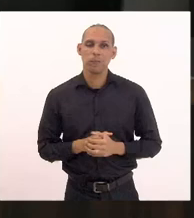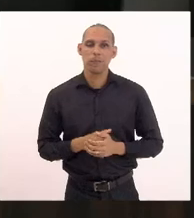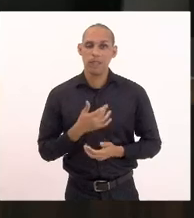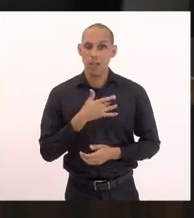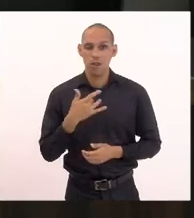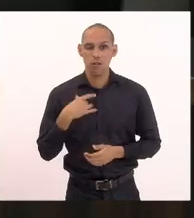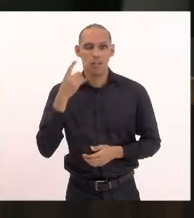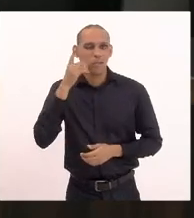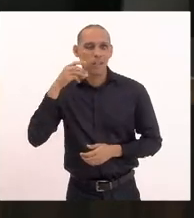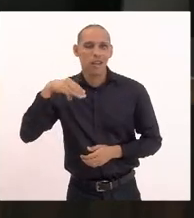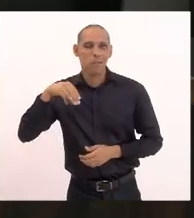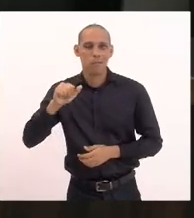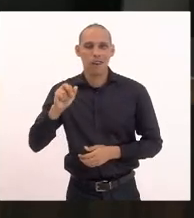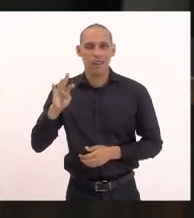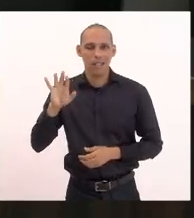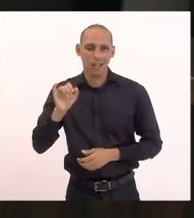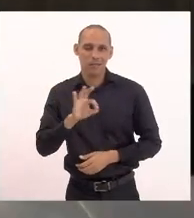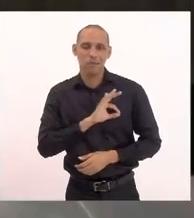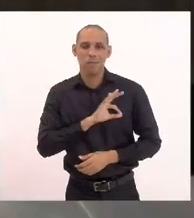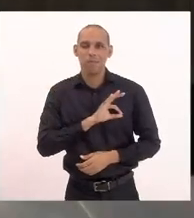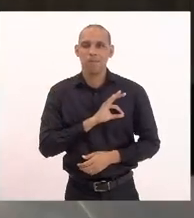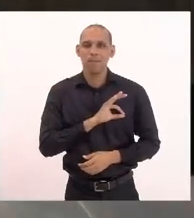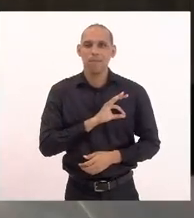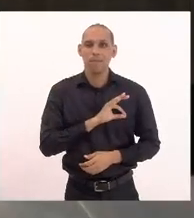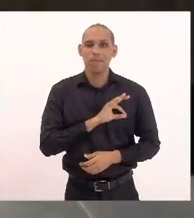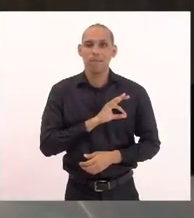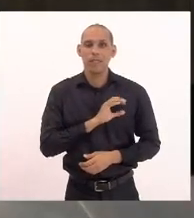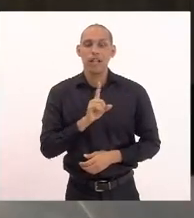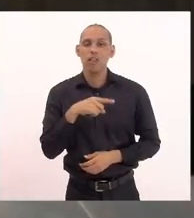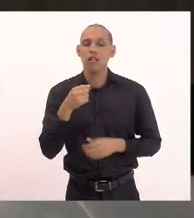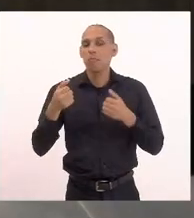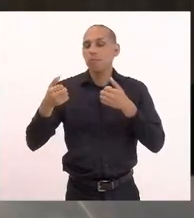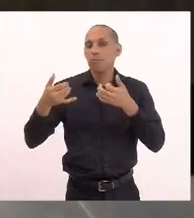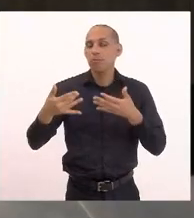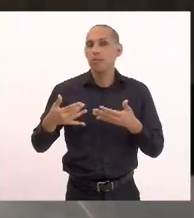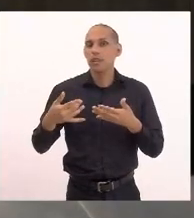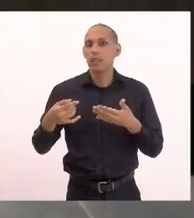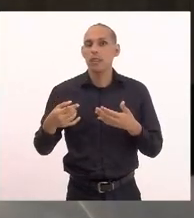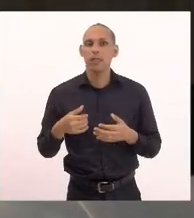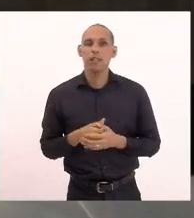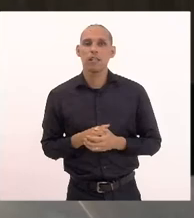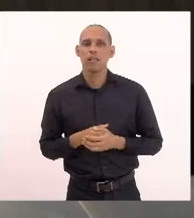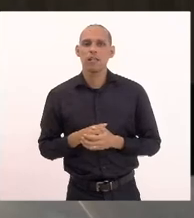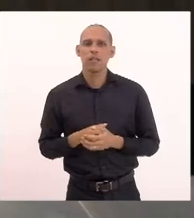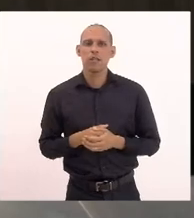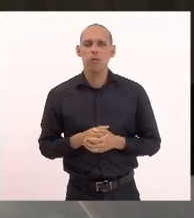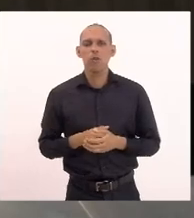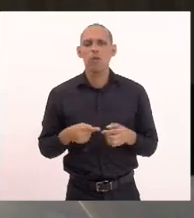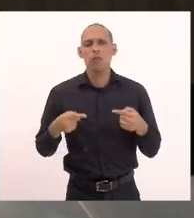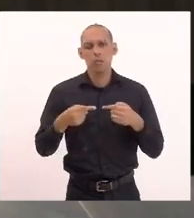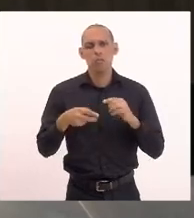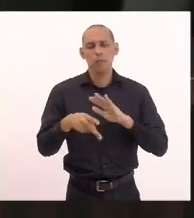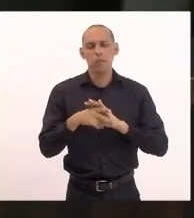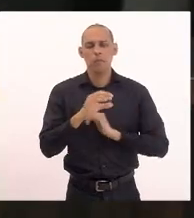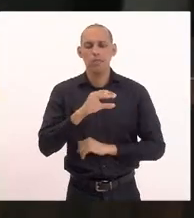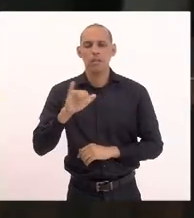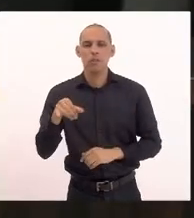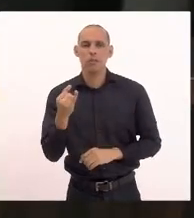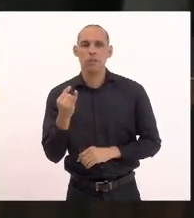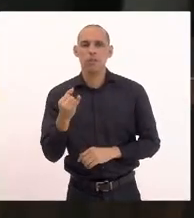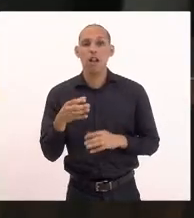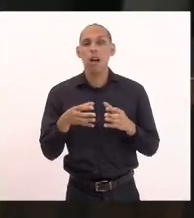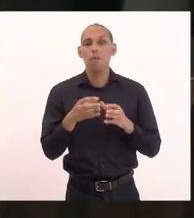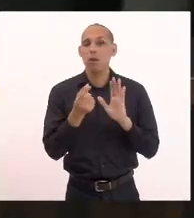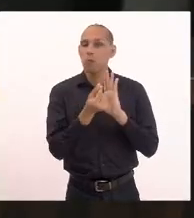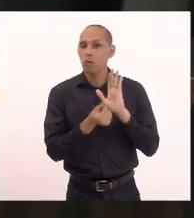Saúde, deputada Marta. Parecer é nos termos do parecer exarado pela CCJ. Pela Comissão de